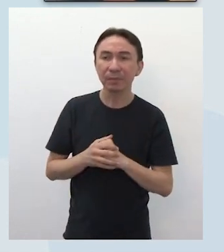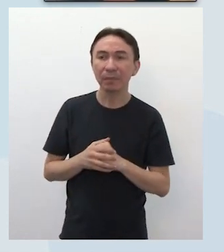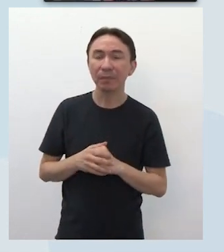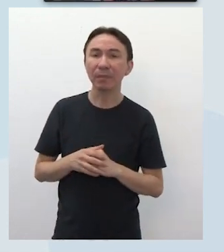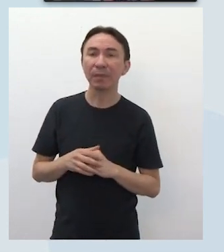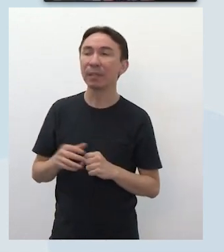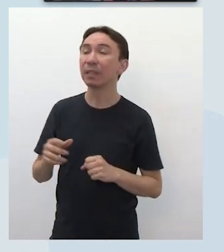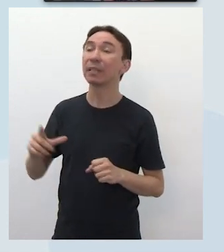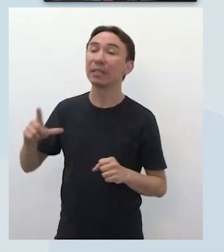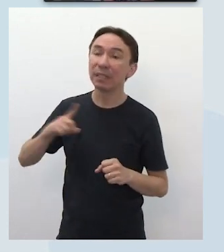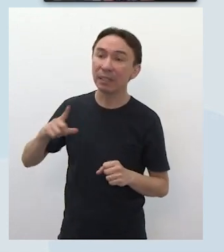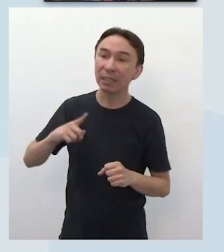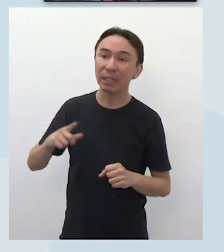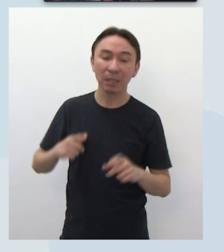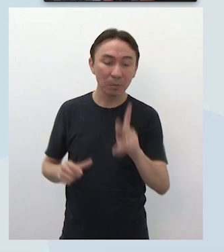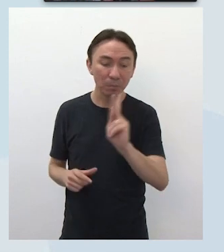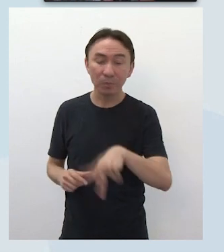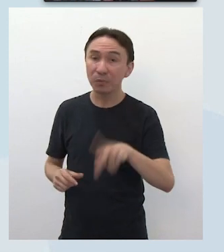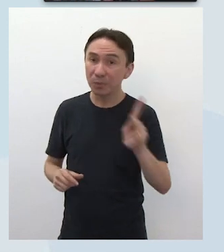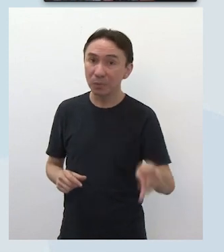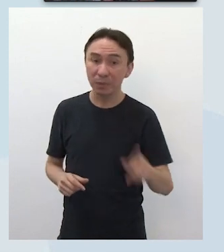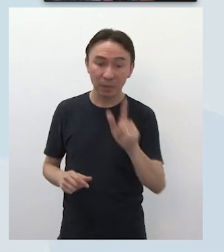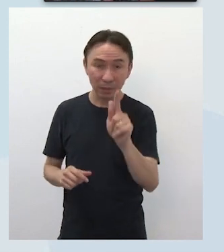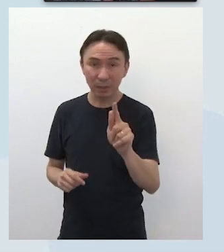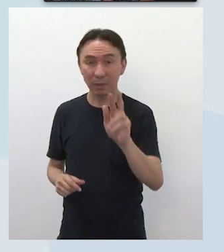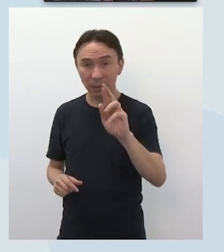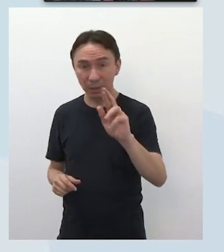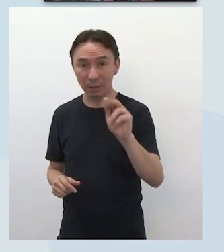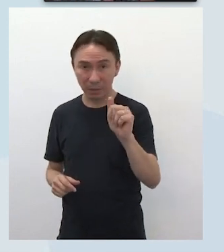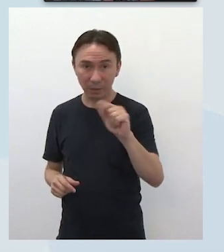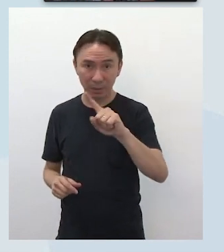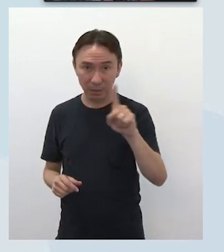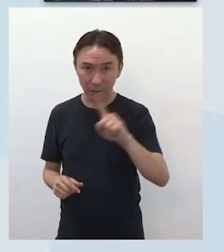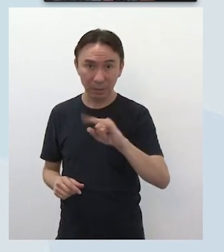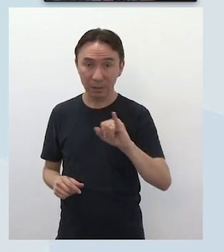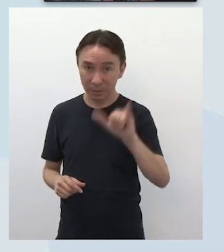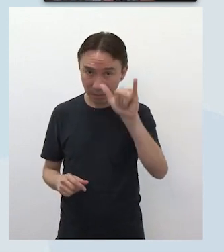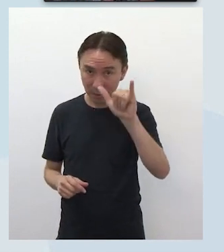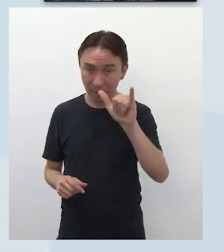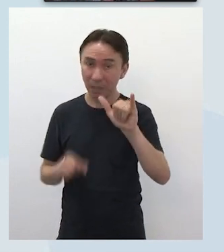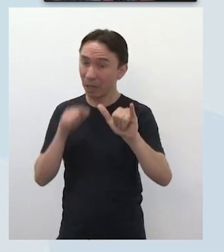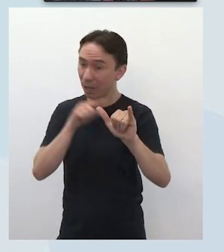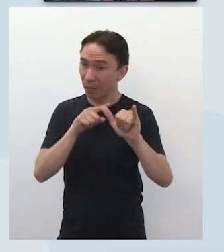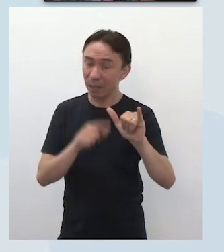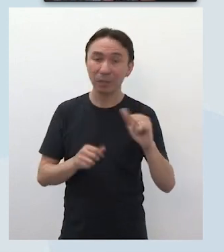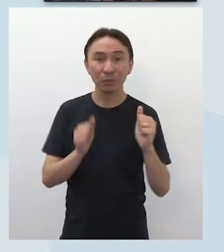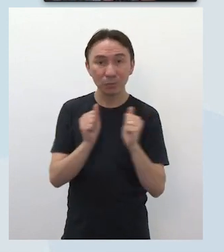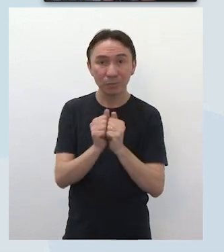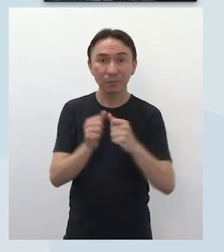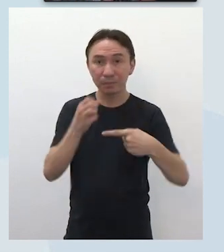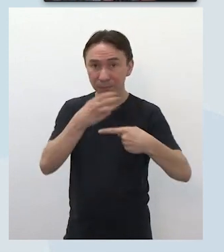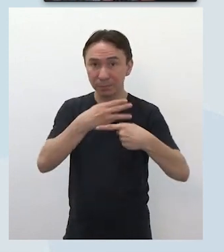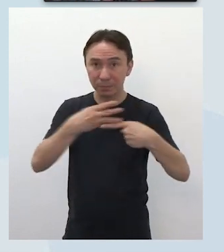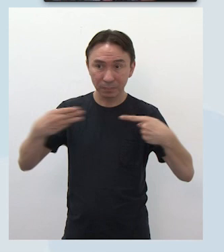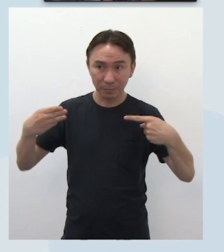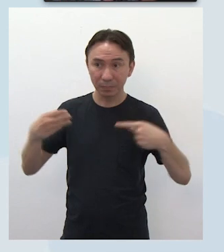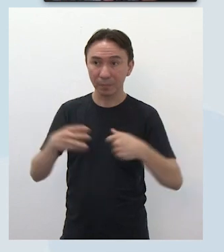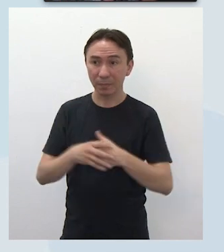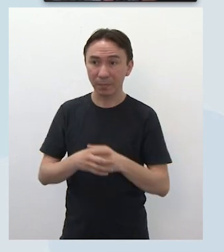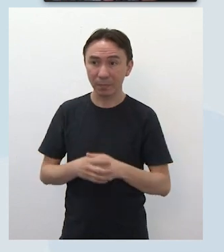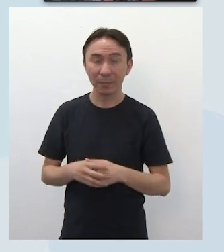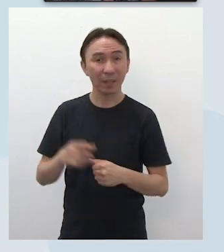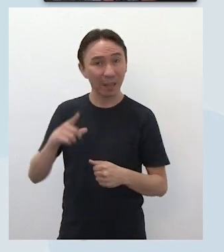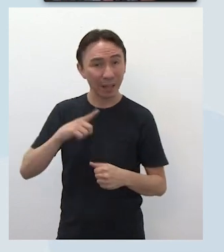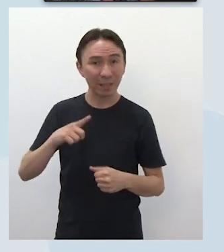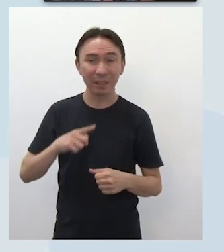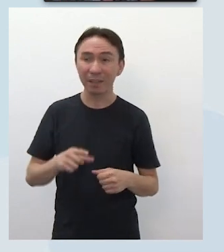a professora Grazi, que é nossa parceira aqui da IFAP, ela está fazendo lá a busca